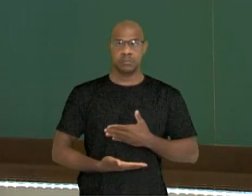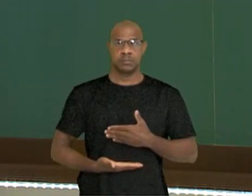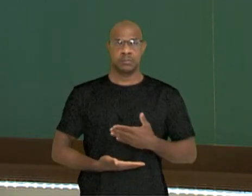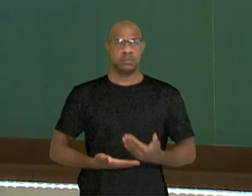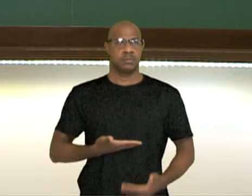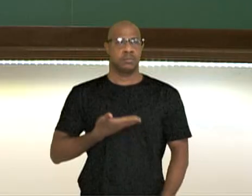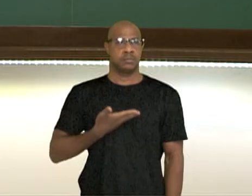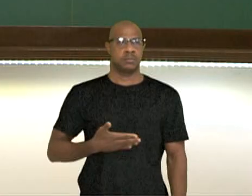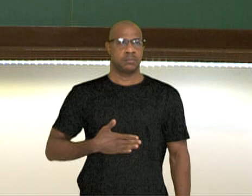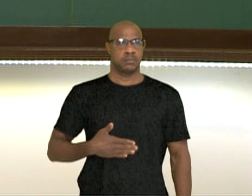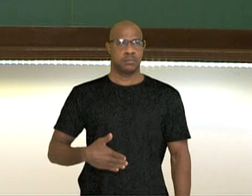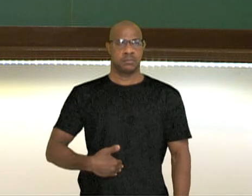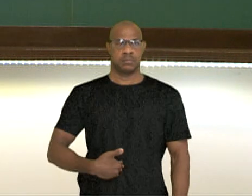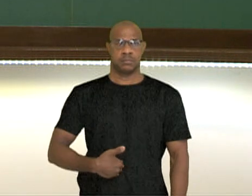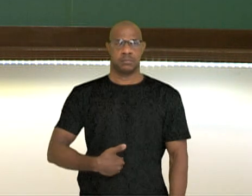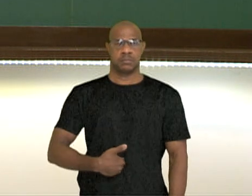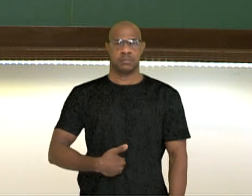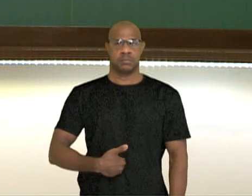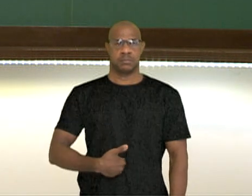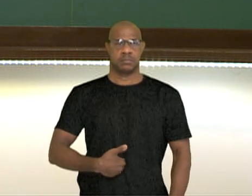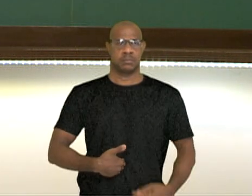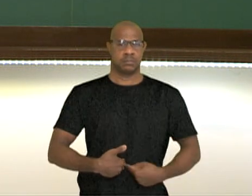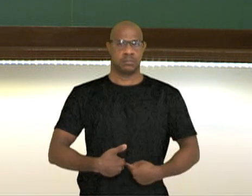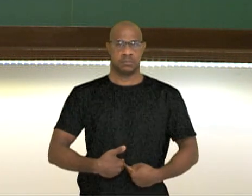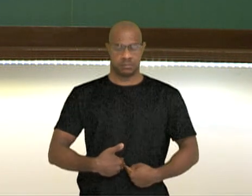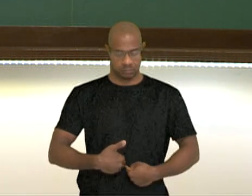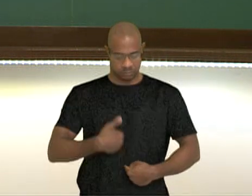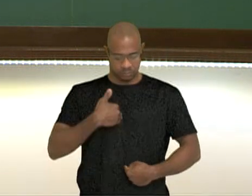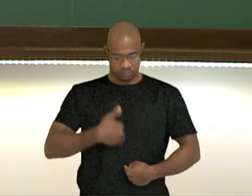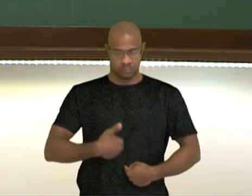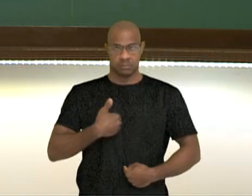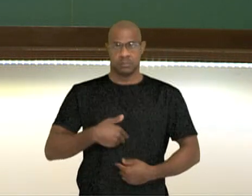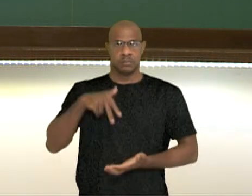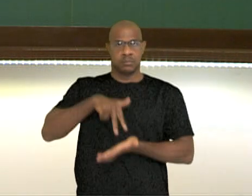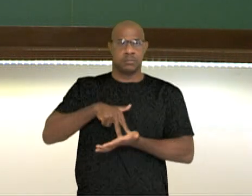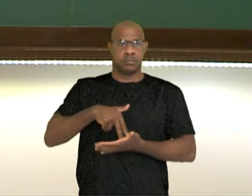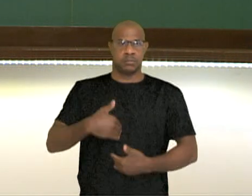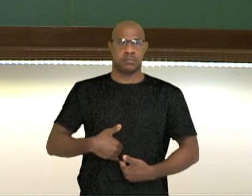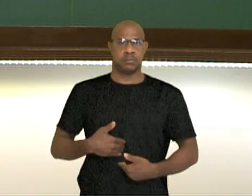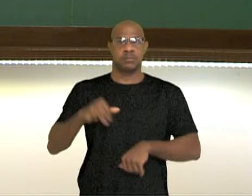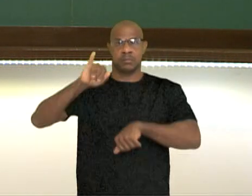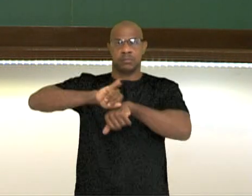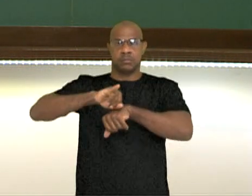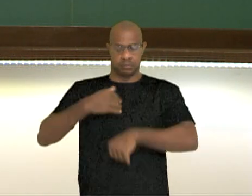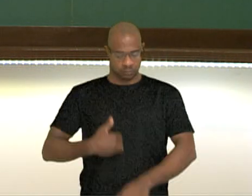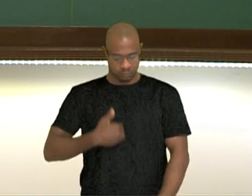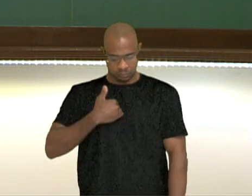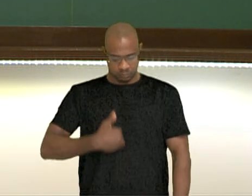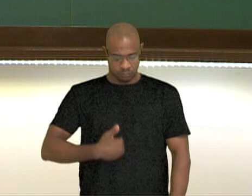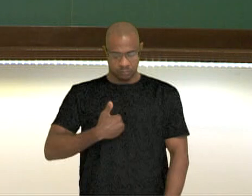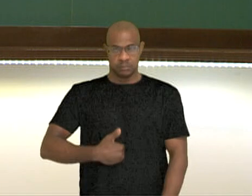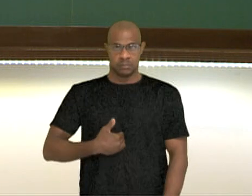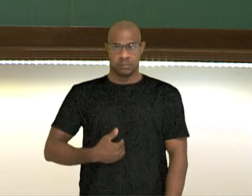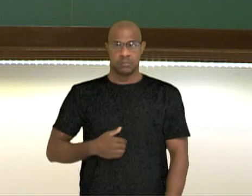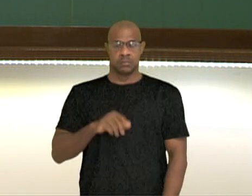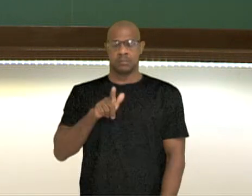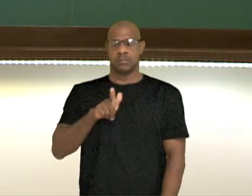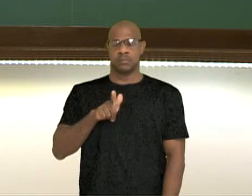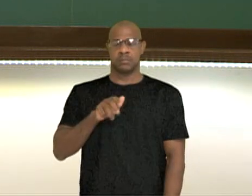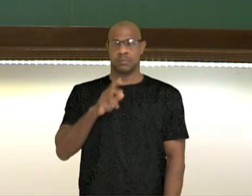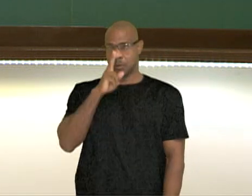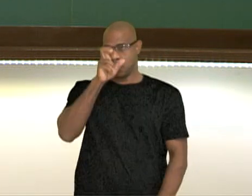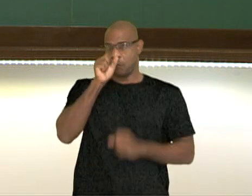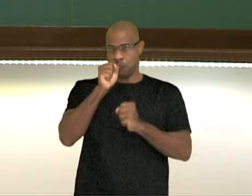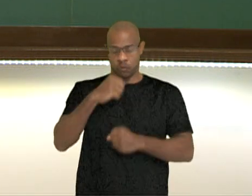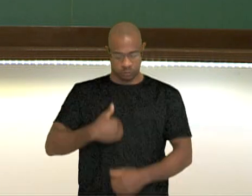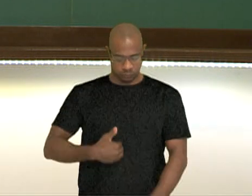né? Coloca a mão nele aí, sentiu? Então, quando nós estamos em pé, né, o nosso centro de gravidade fica mais ou menos na